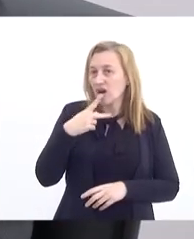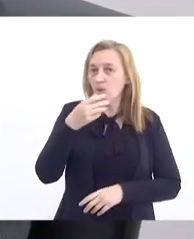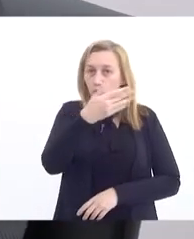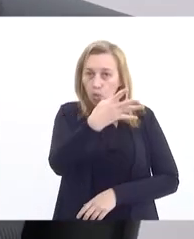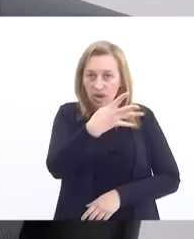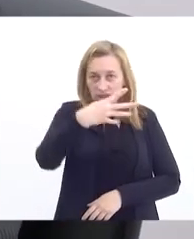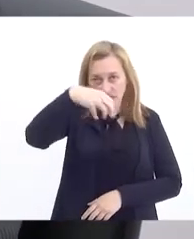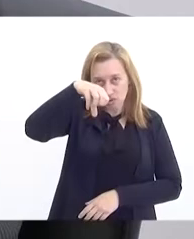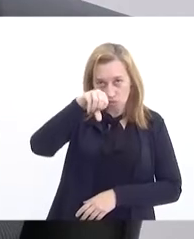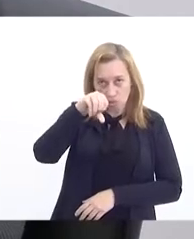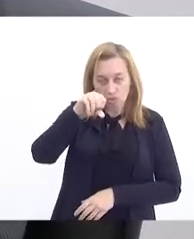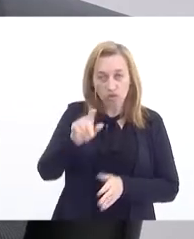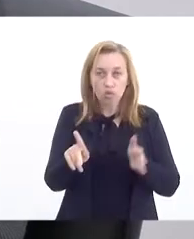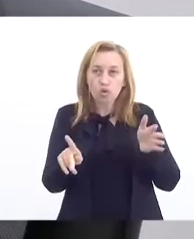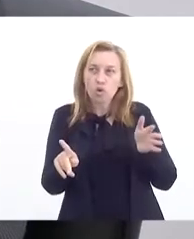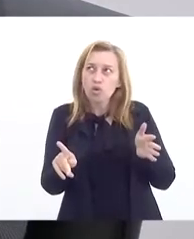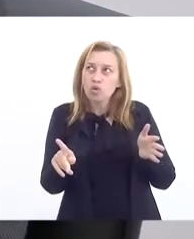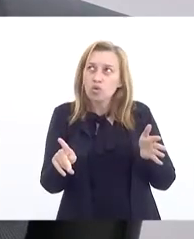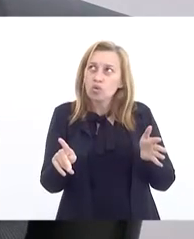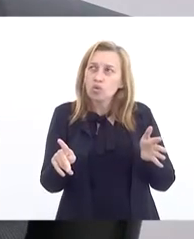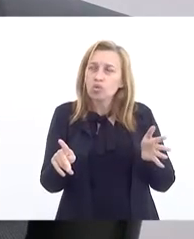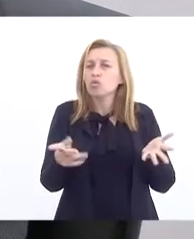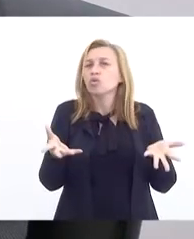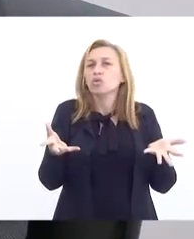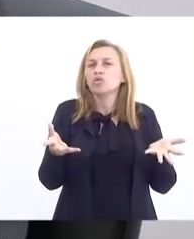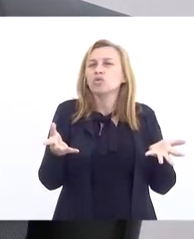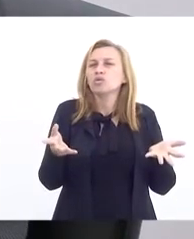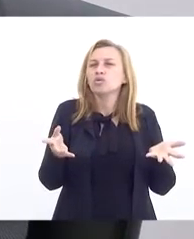49, o projeto. O